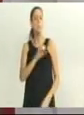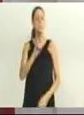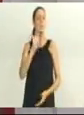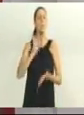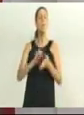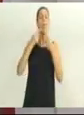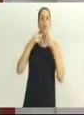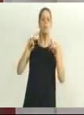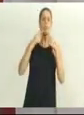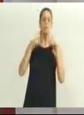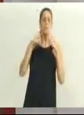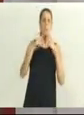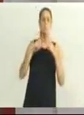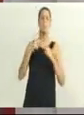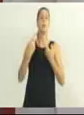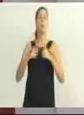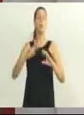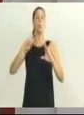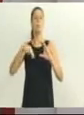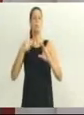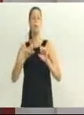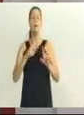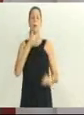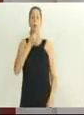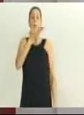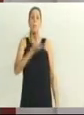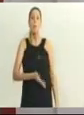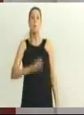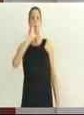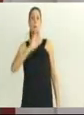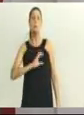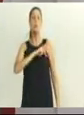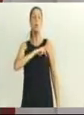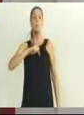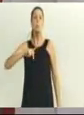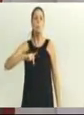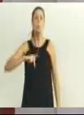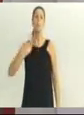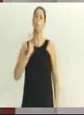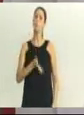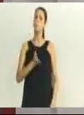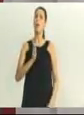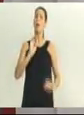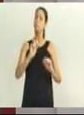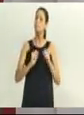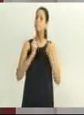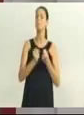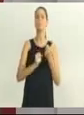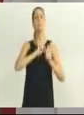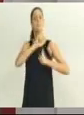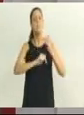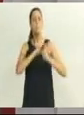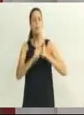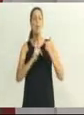homenageados. E um servidor desse, um cidadão desse, um servidor público que dedicou a sua vida à segurança de trânsito, dos trânsitos de